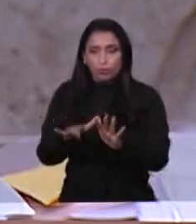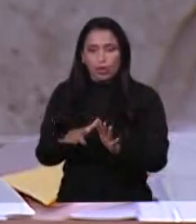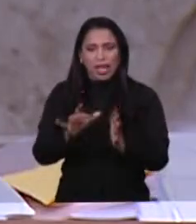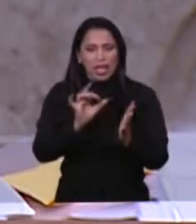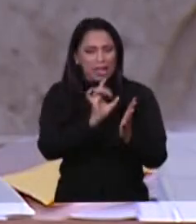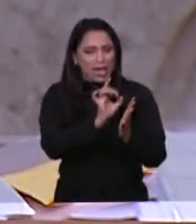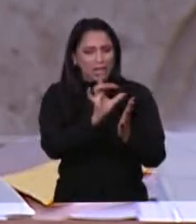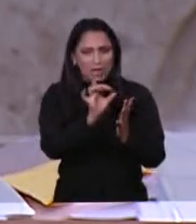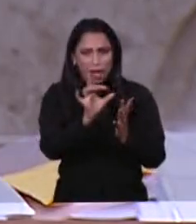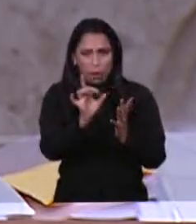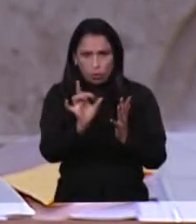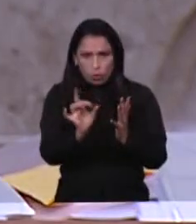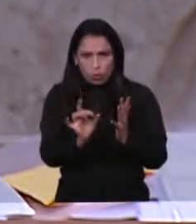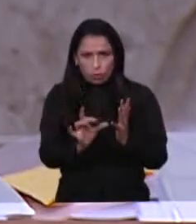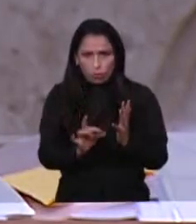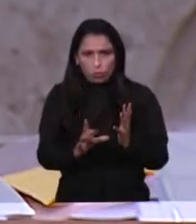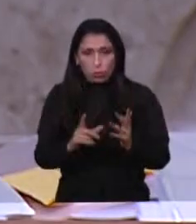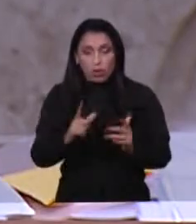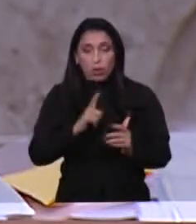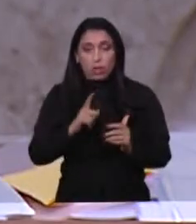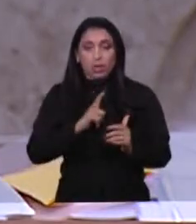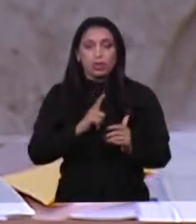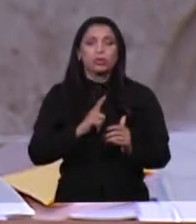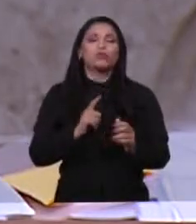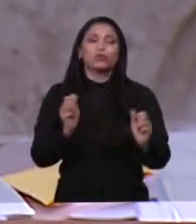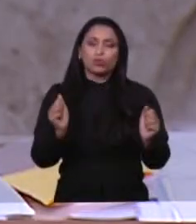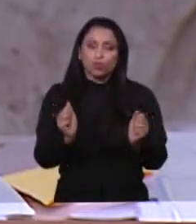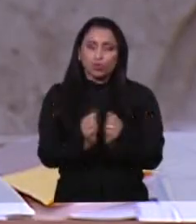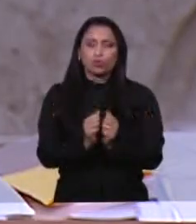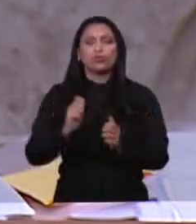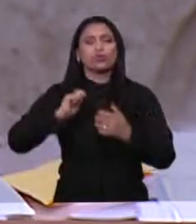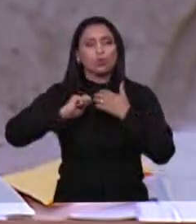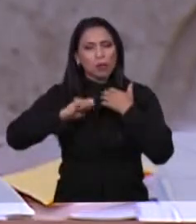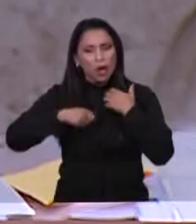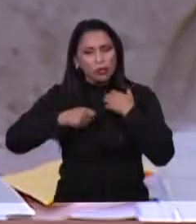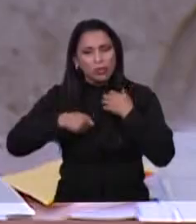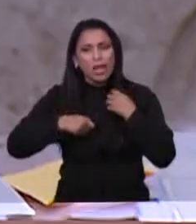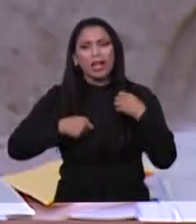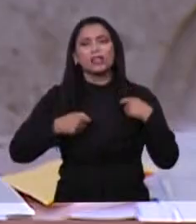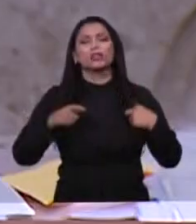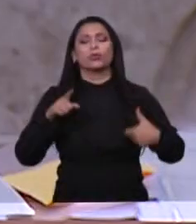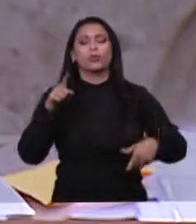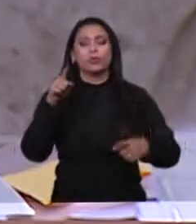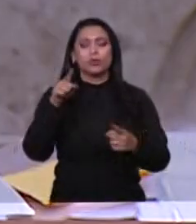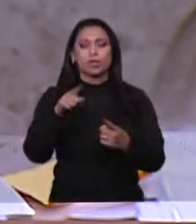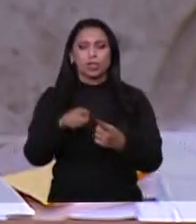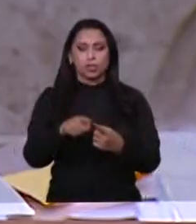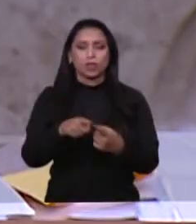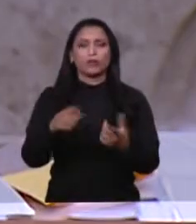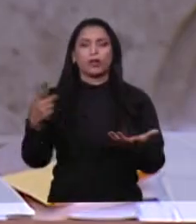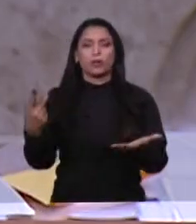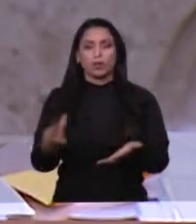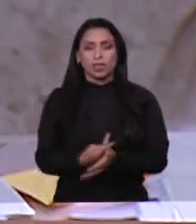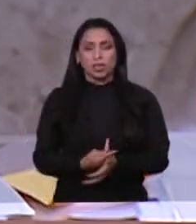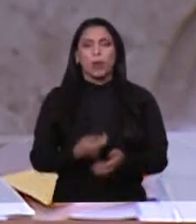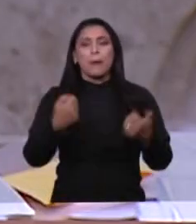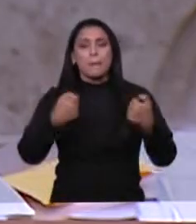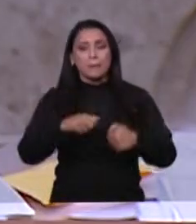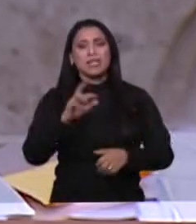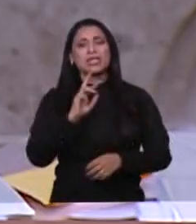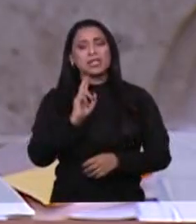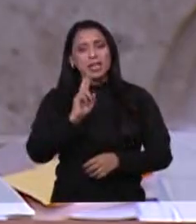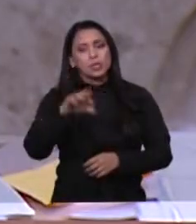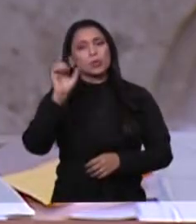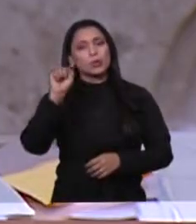criminosa, que de alguma forma concorreu dolosamente para o resultado comumente perseguido, deverá responder